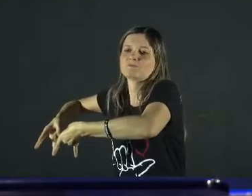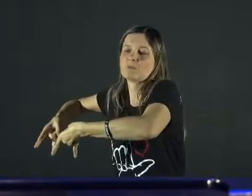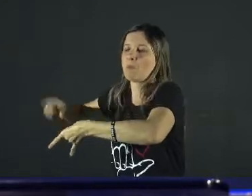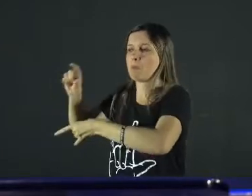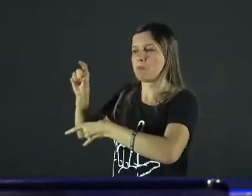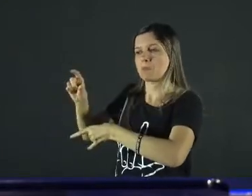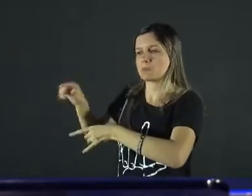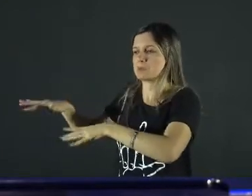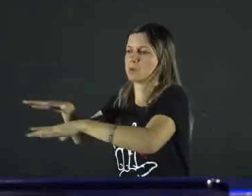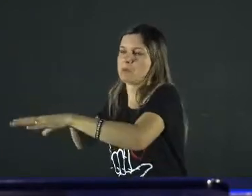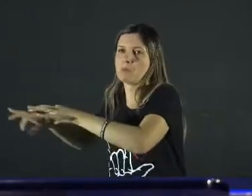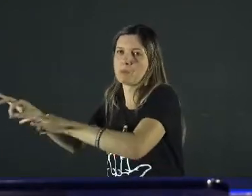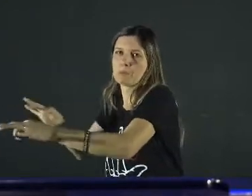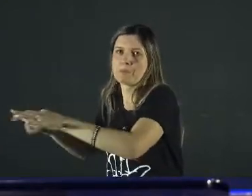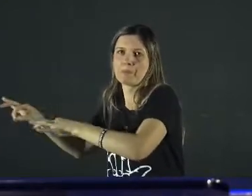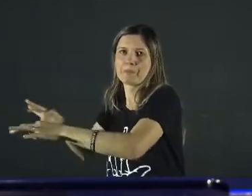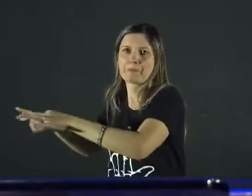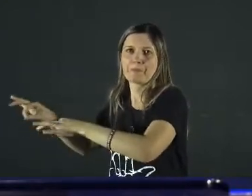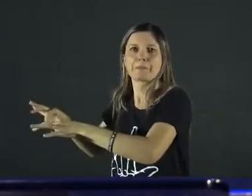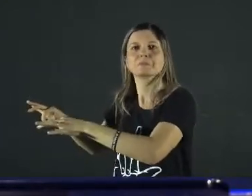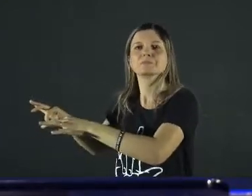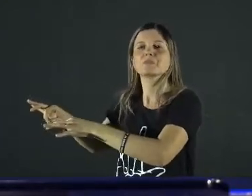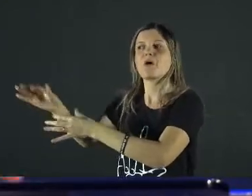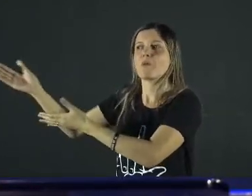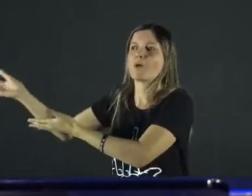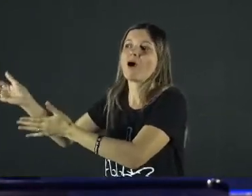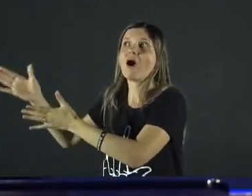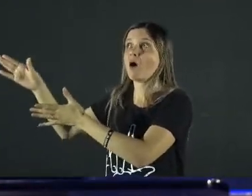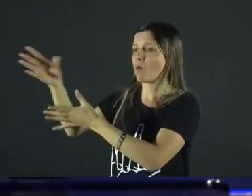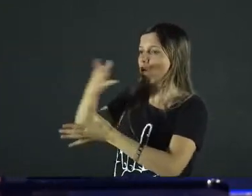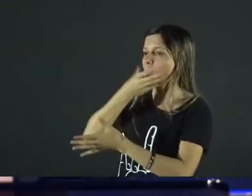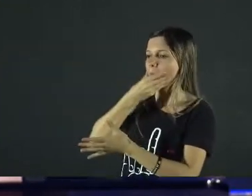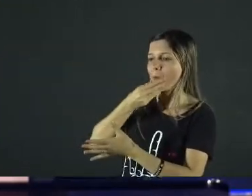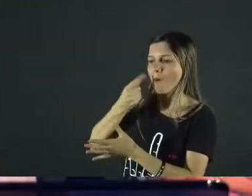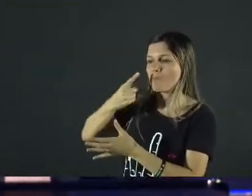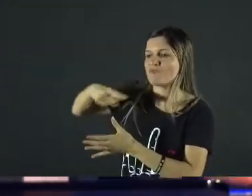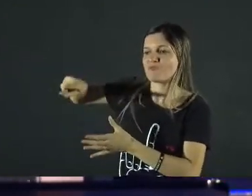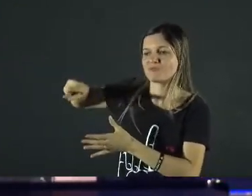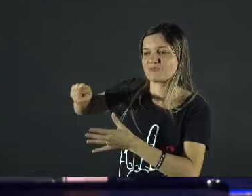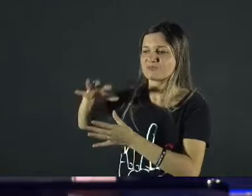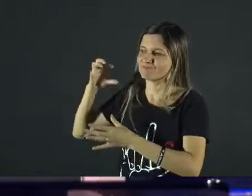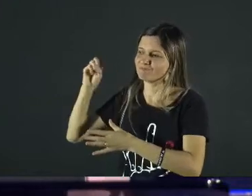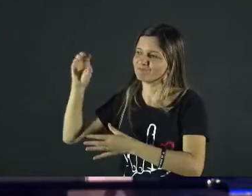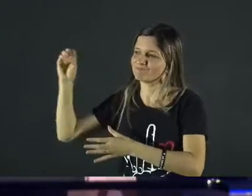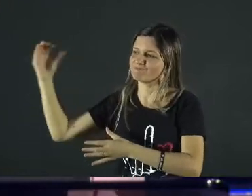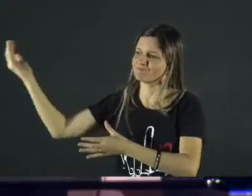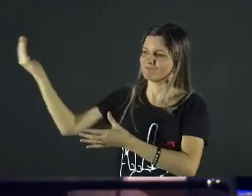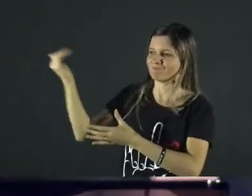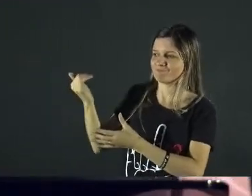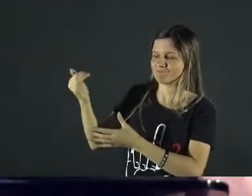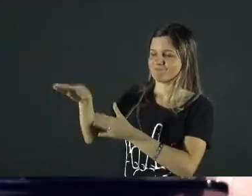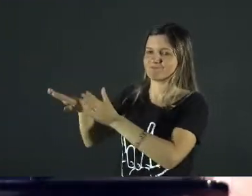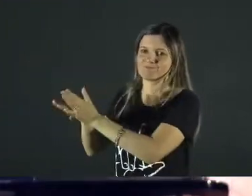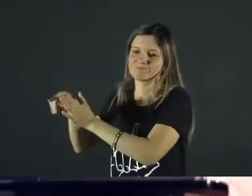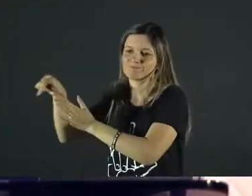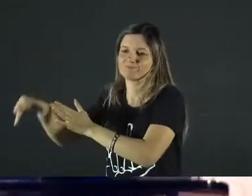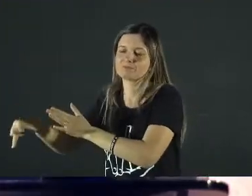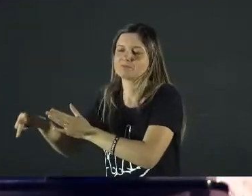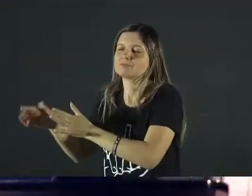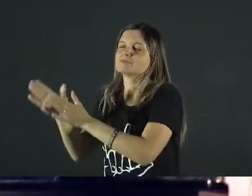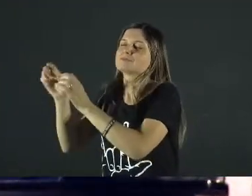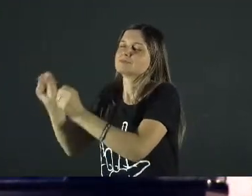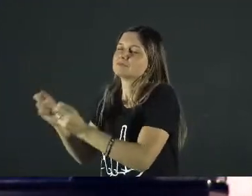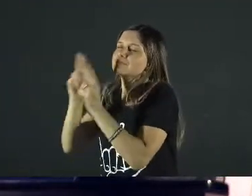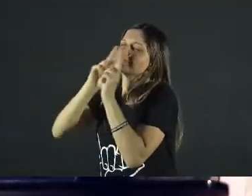cômodo, para que quando o homem de Deus passasse naquele lugar, ali ele pudesse